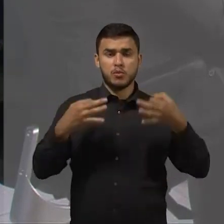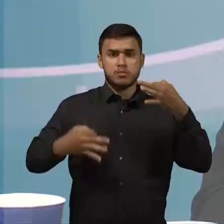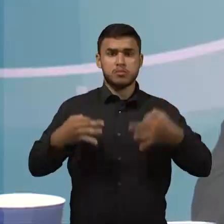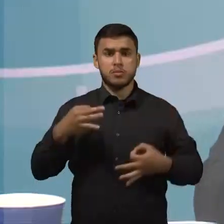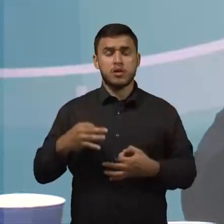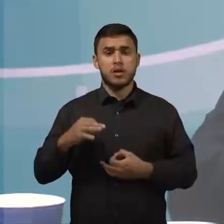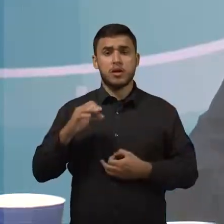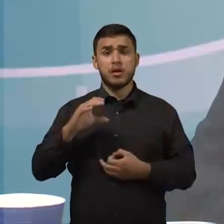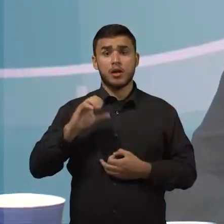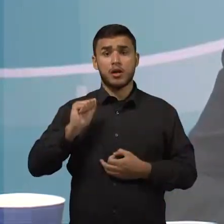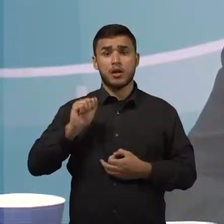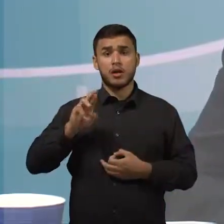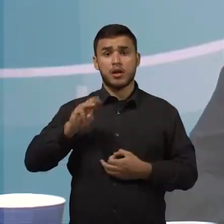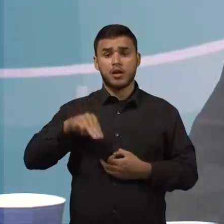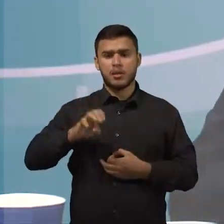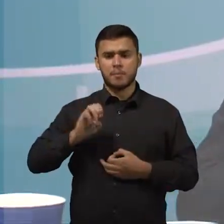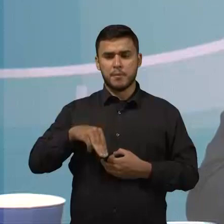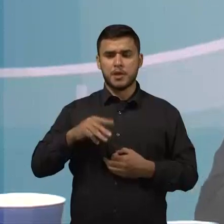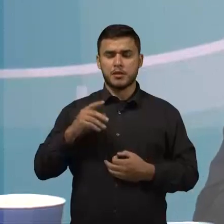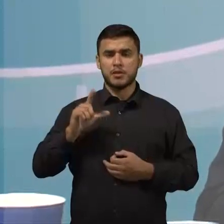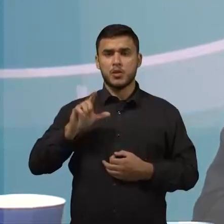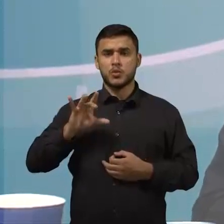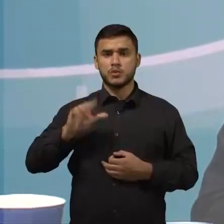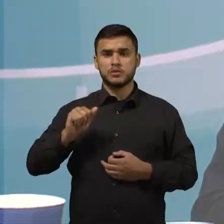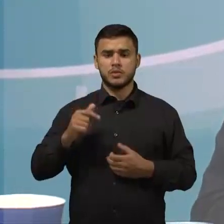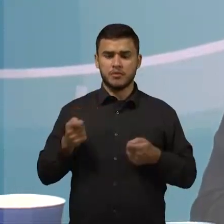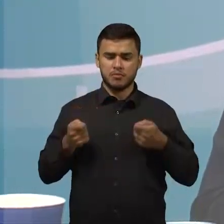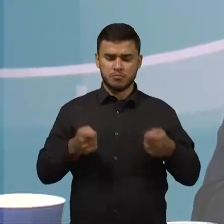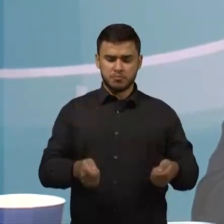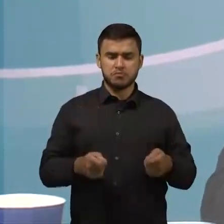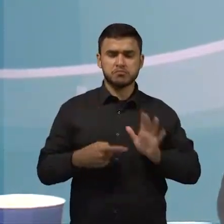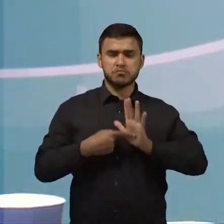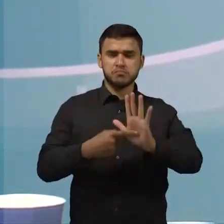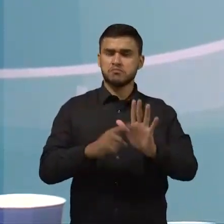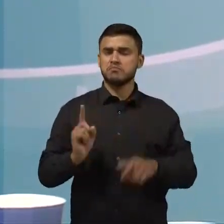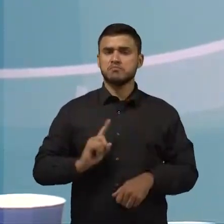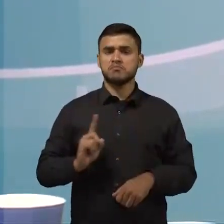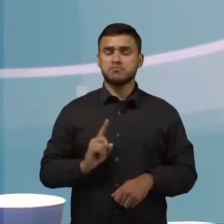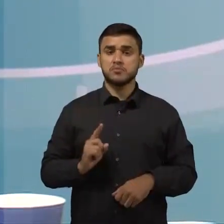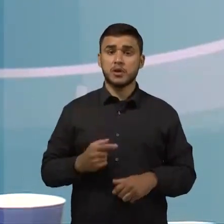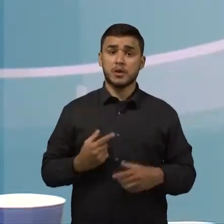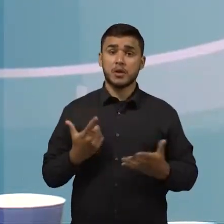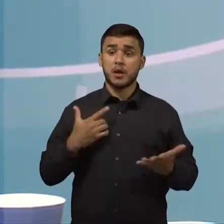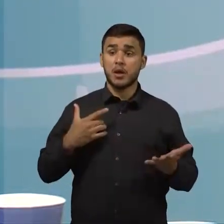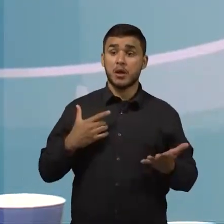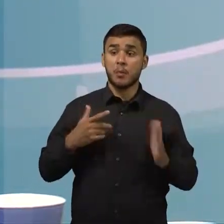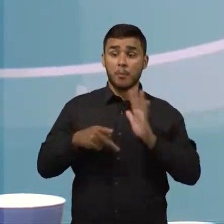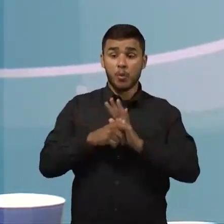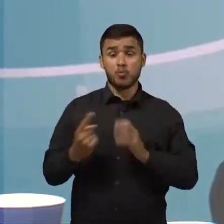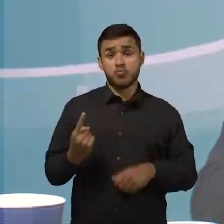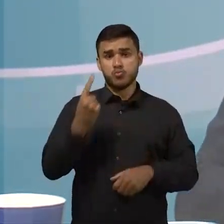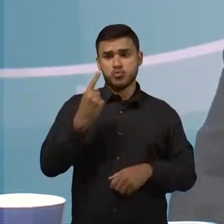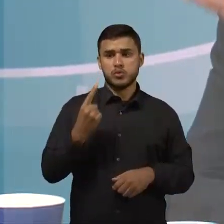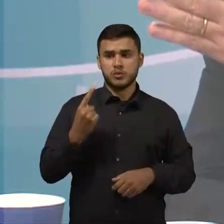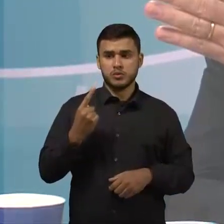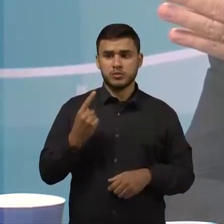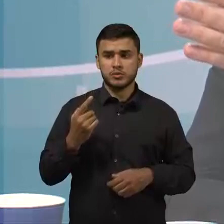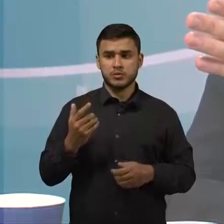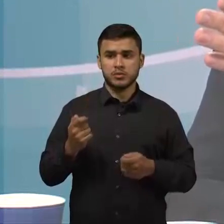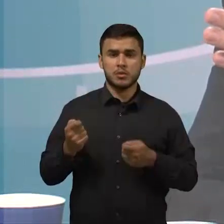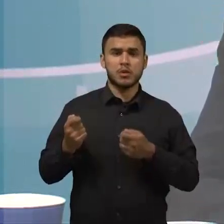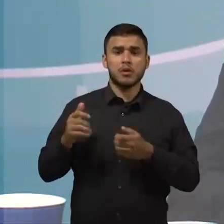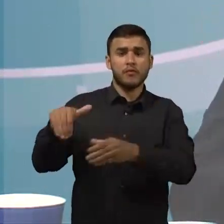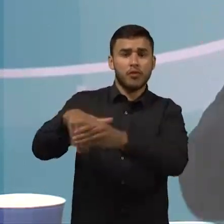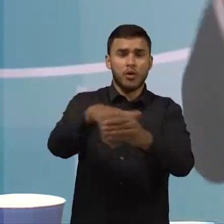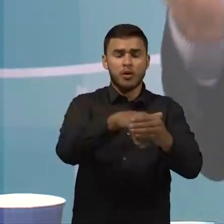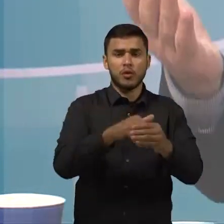essa questão. Mas eu não vou me pautar, mas você tinha que pautar essa questão. Aí você coloca uma ação individual polêmica para pautar uma ação